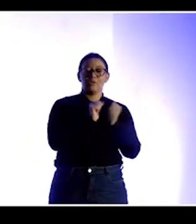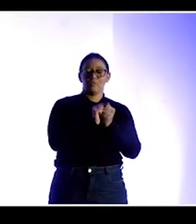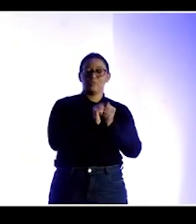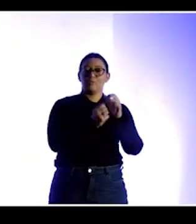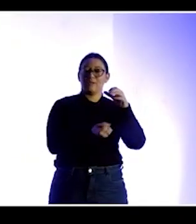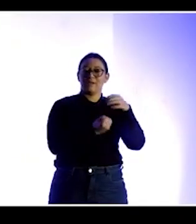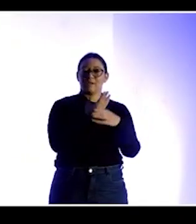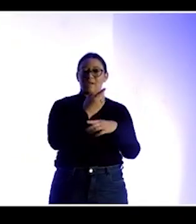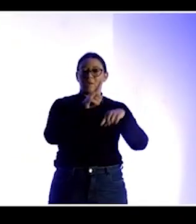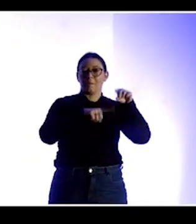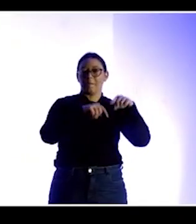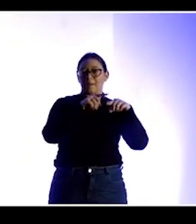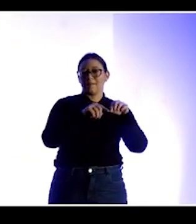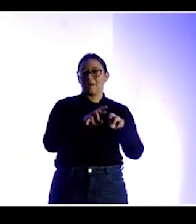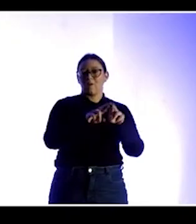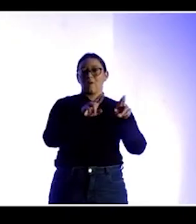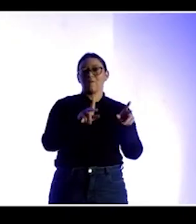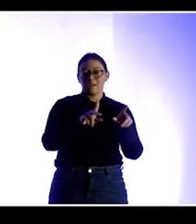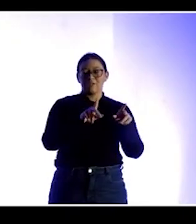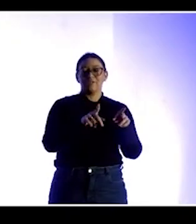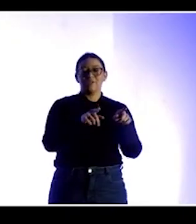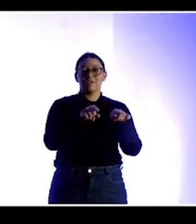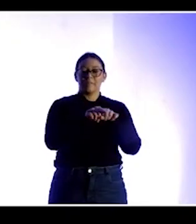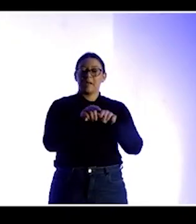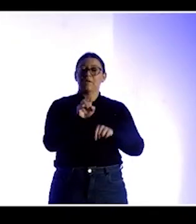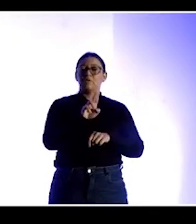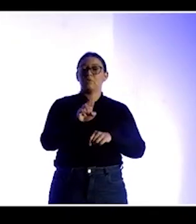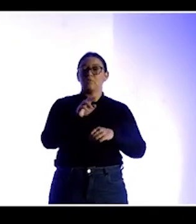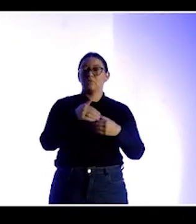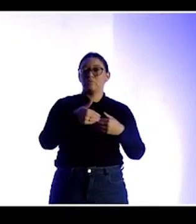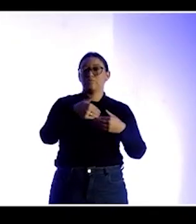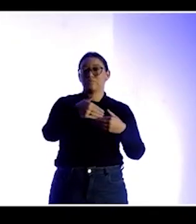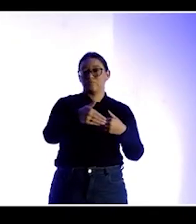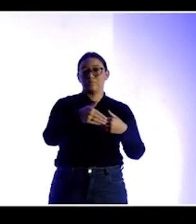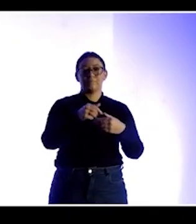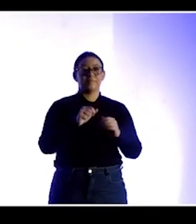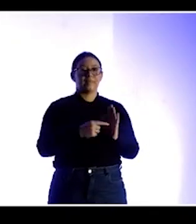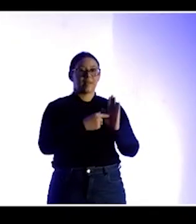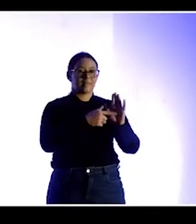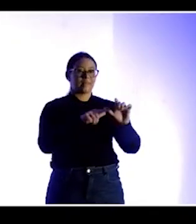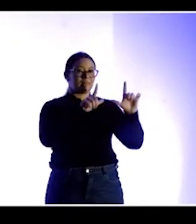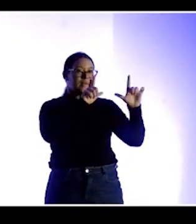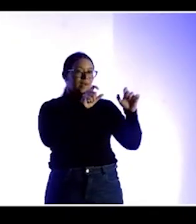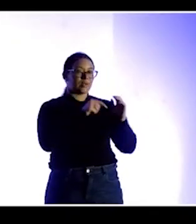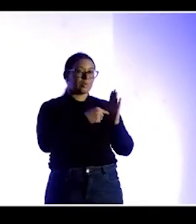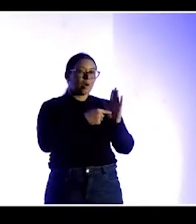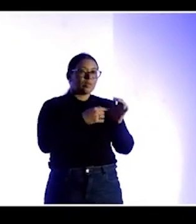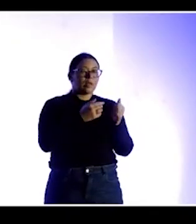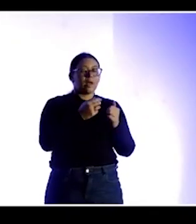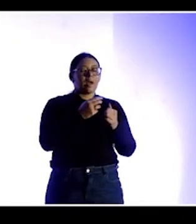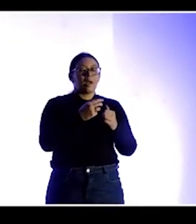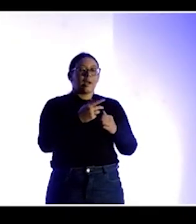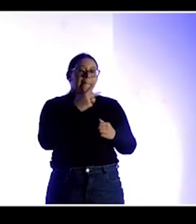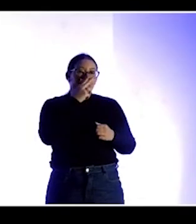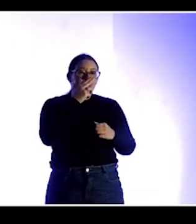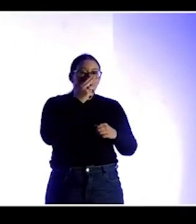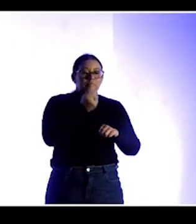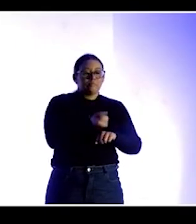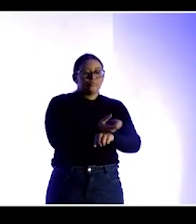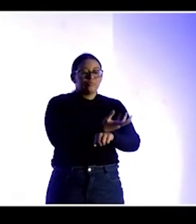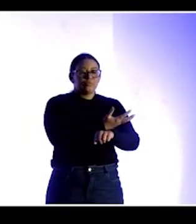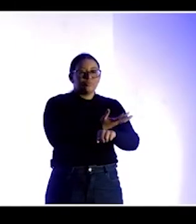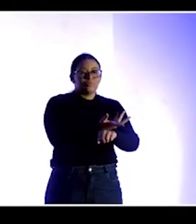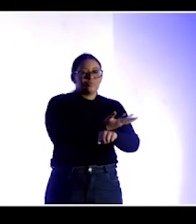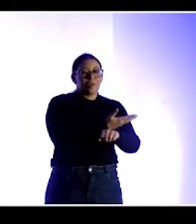de amônio, que é um fertilizante que eu vou usar. Essa área aqui, que nessa foto aparece como um gramado, tudo isso aqui já foi instalado e nós